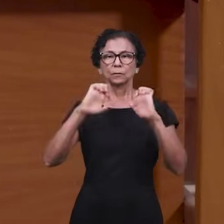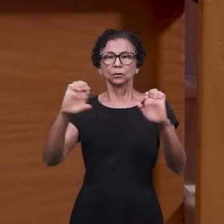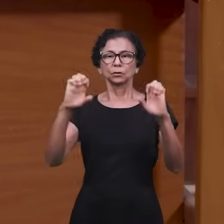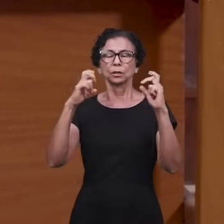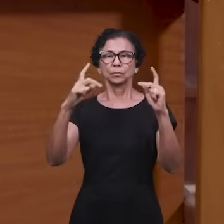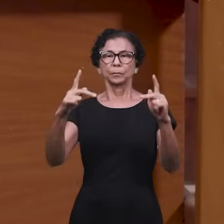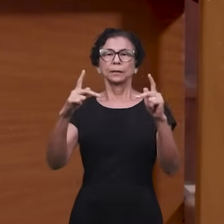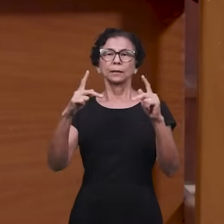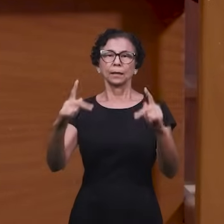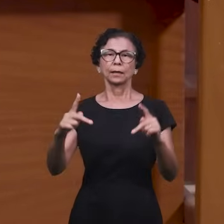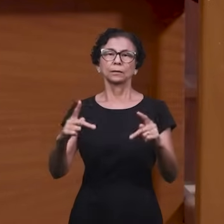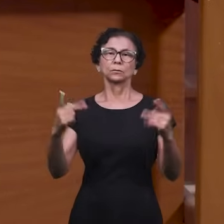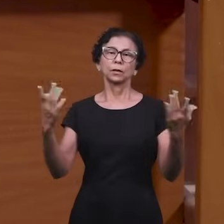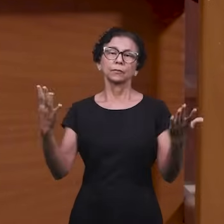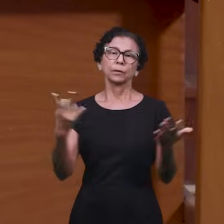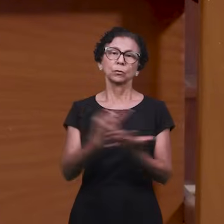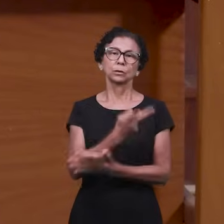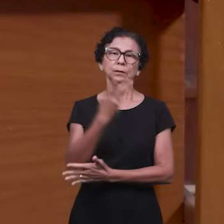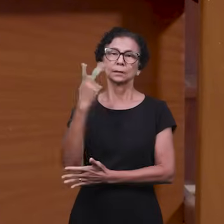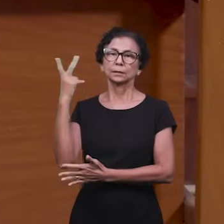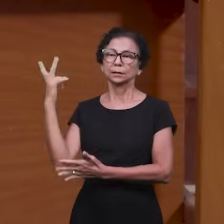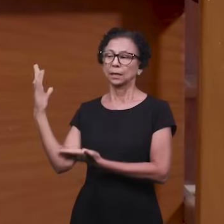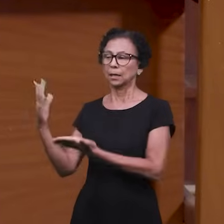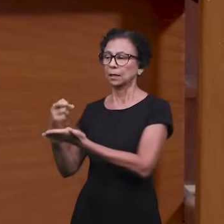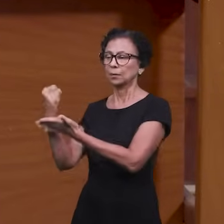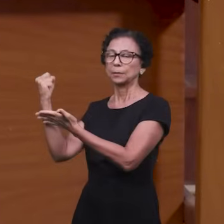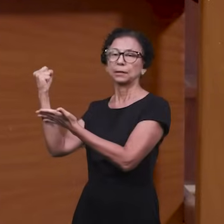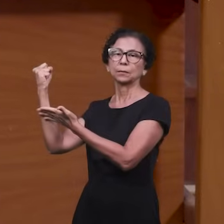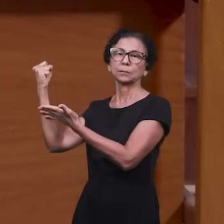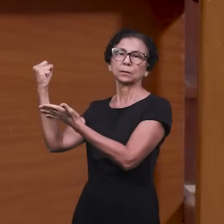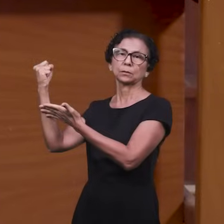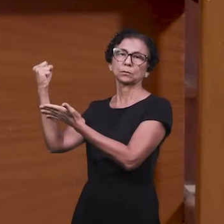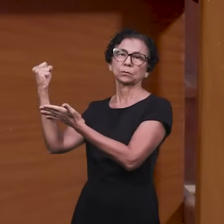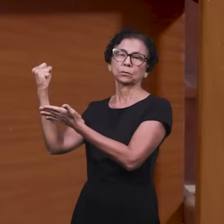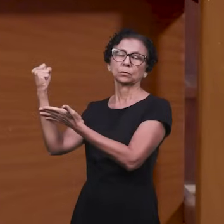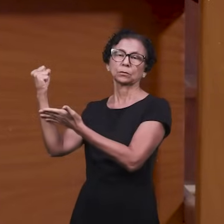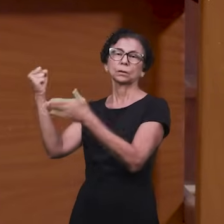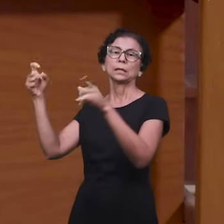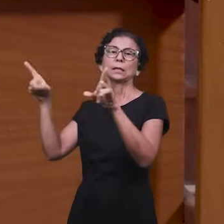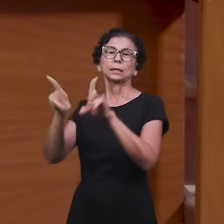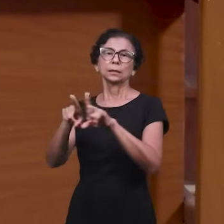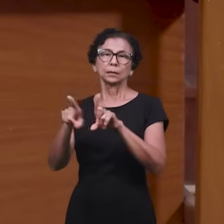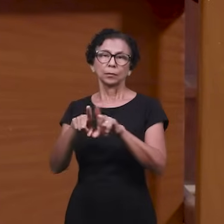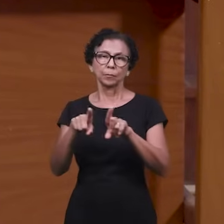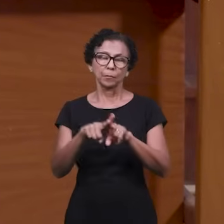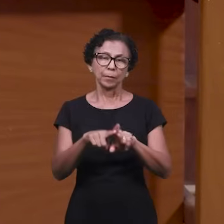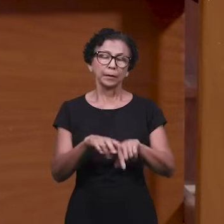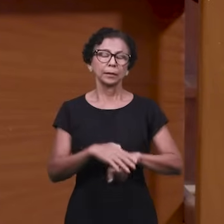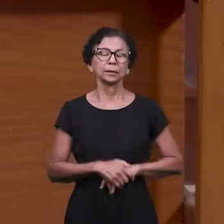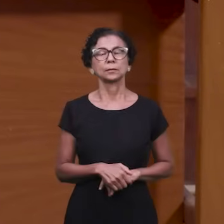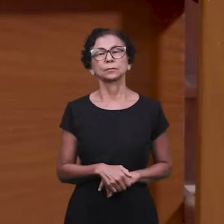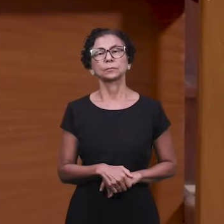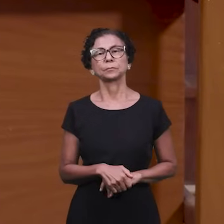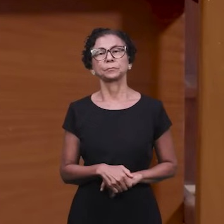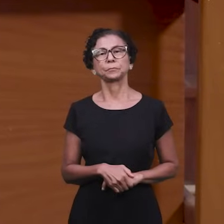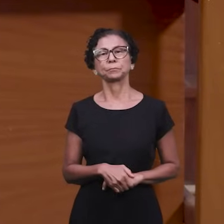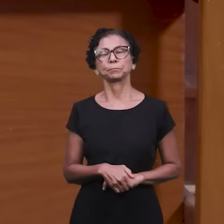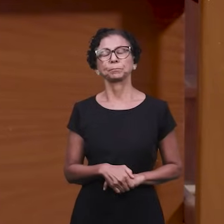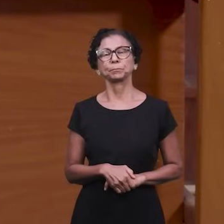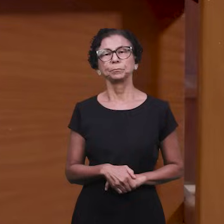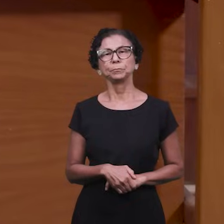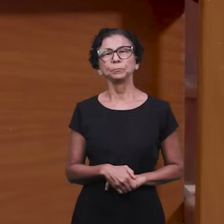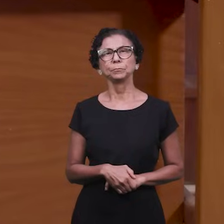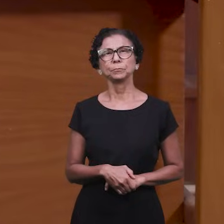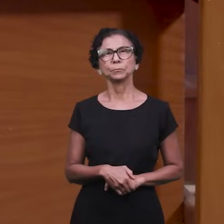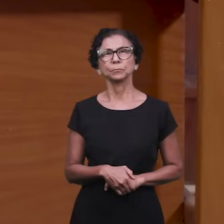A igreja foi levada. Quando ele diz sobre a abominação da desolação, Jesus deu um